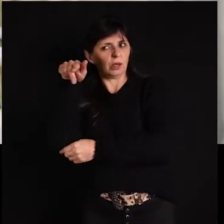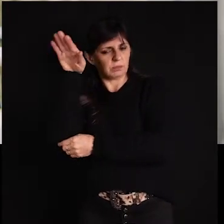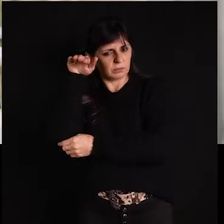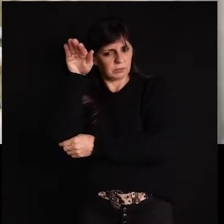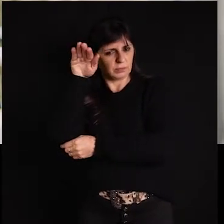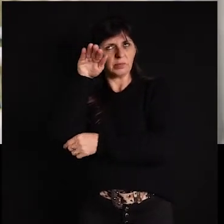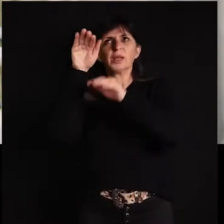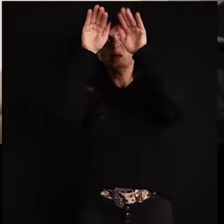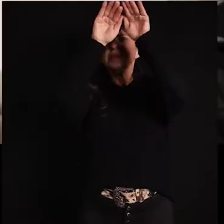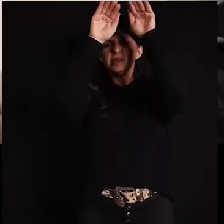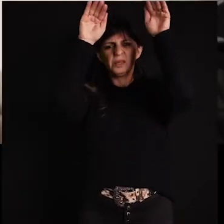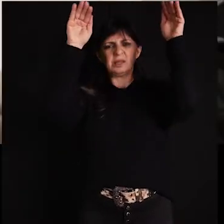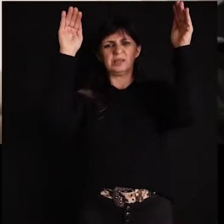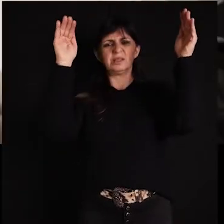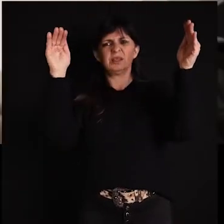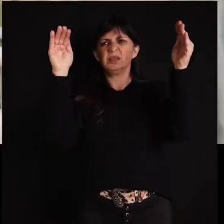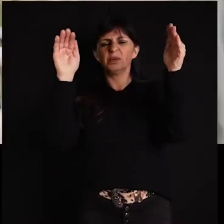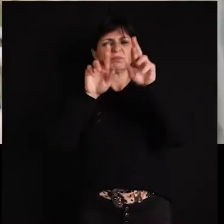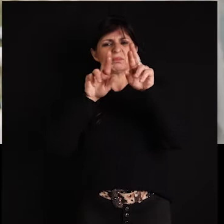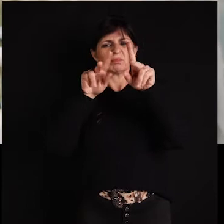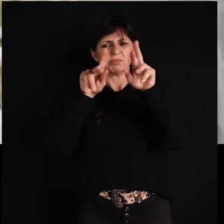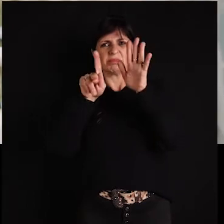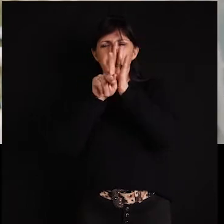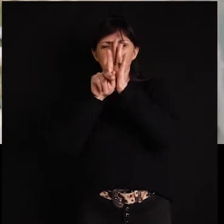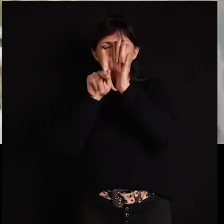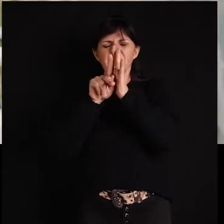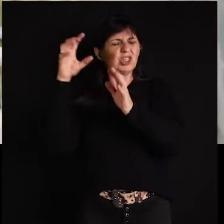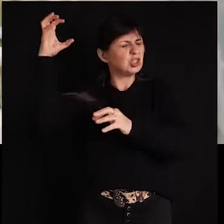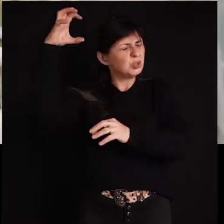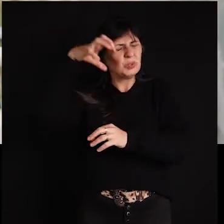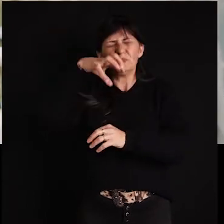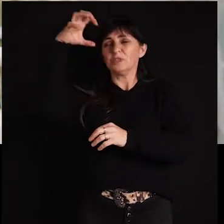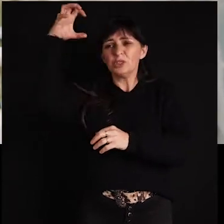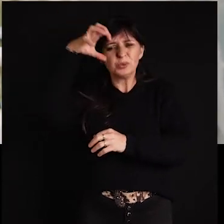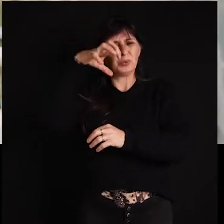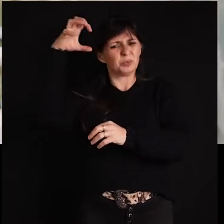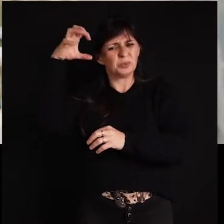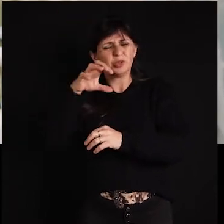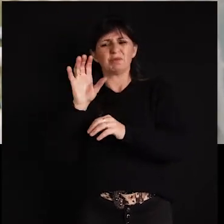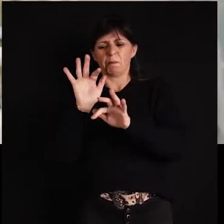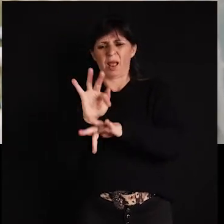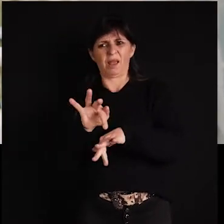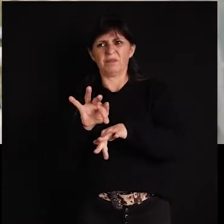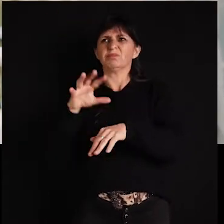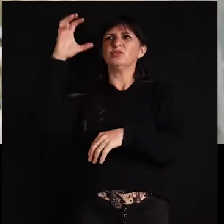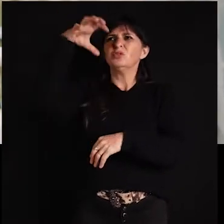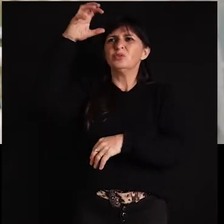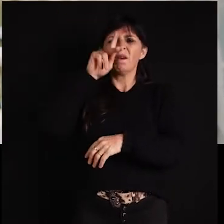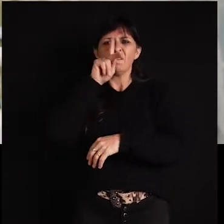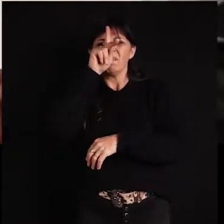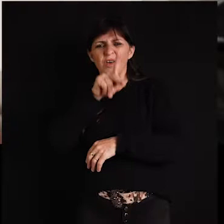um teto de ginásios. Uma noite muito... chovia e voltava, parava e chovia. E dava